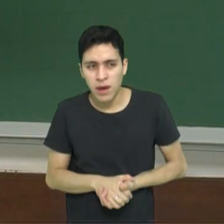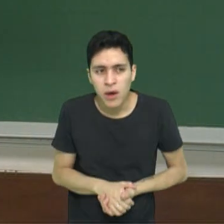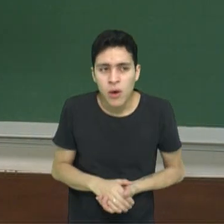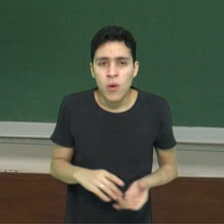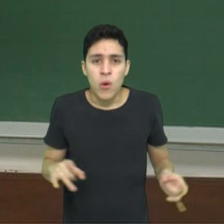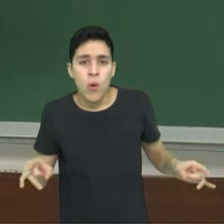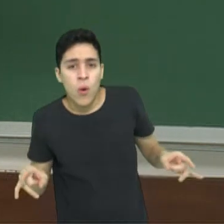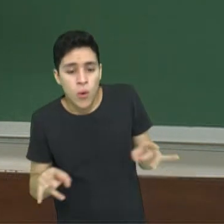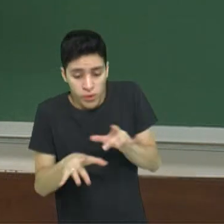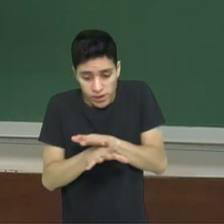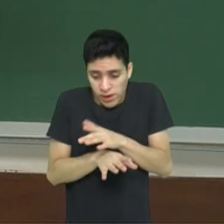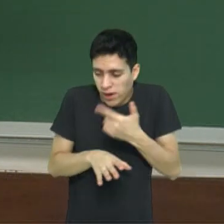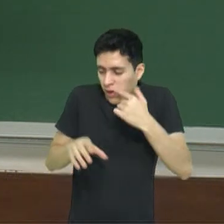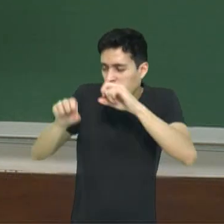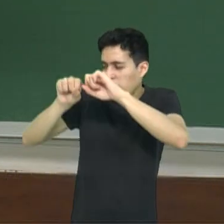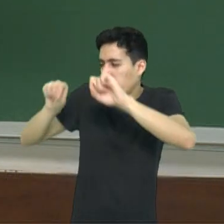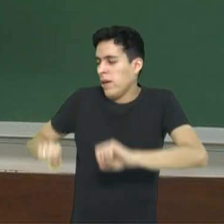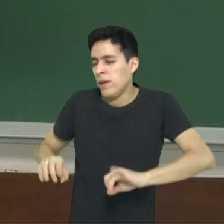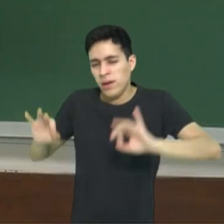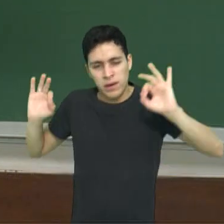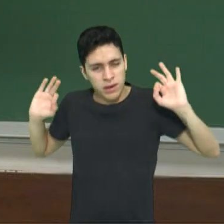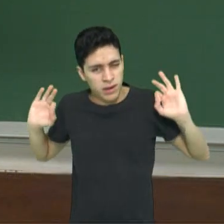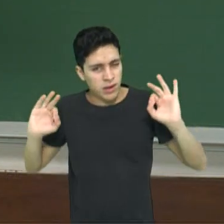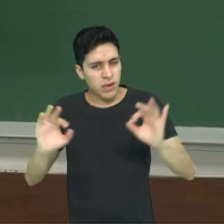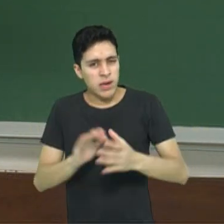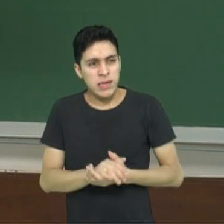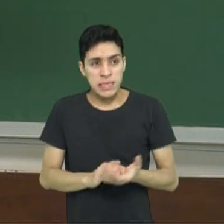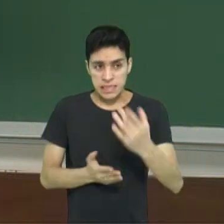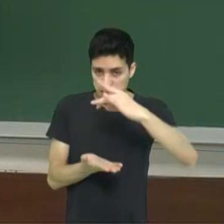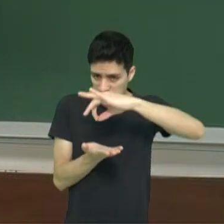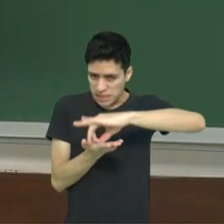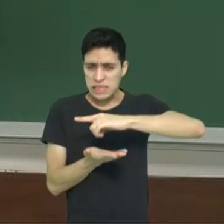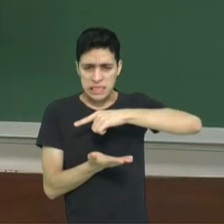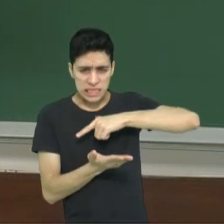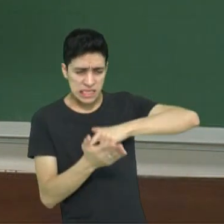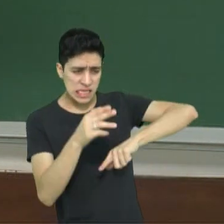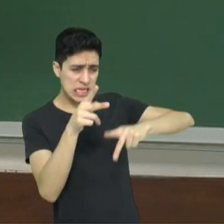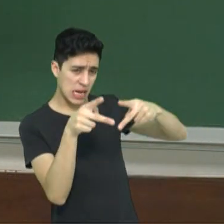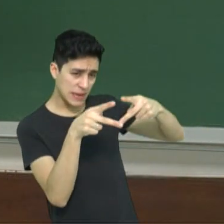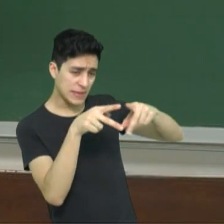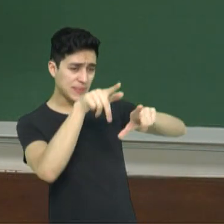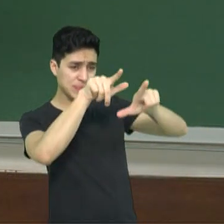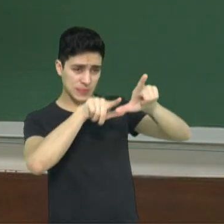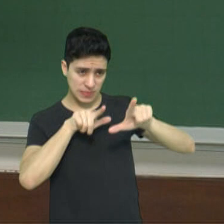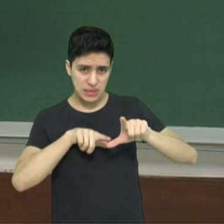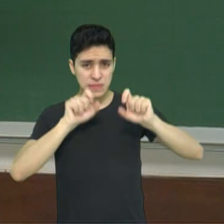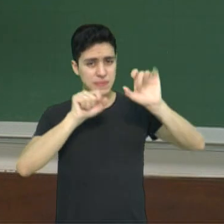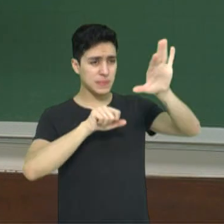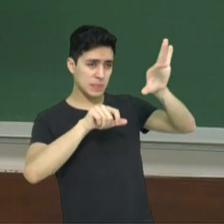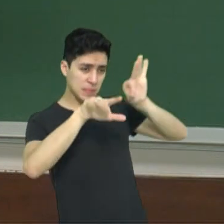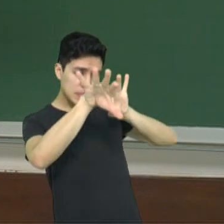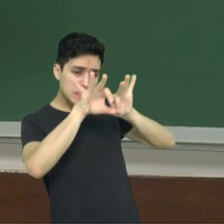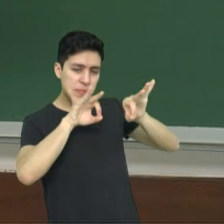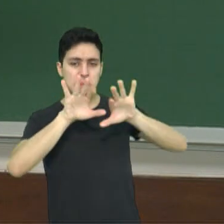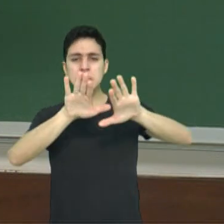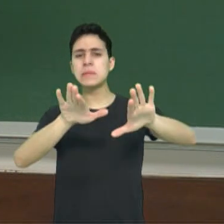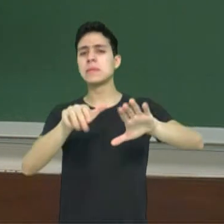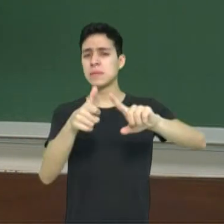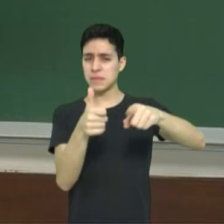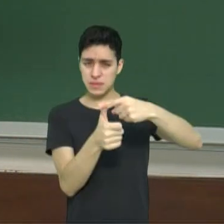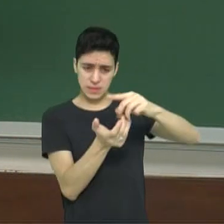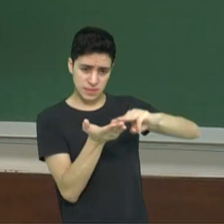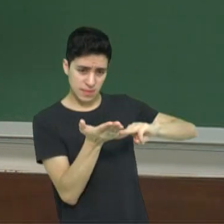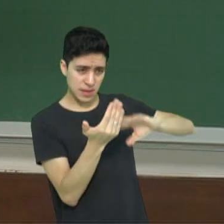Pronto, nosso sistema está montadinho. E, na verdade, eu tenho duas letras que eu posso isolar, né? A gente vai resolver pelo método